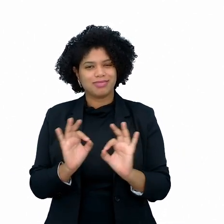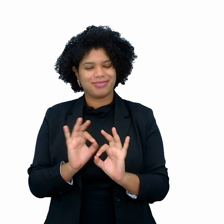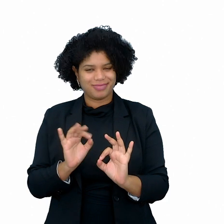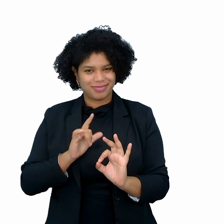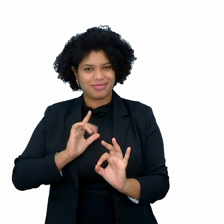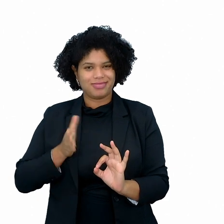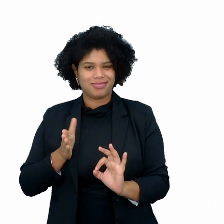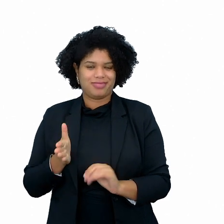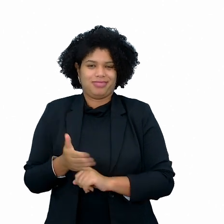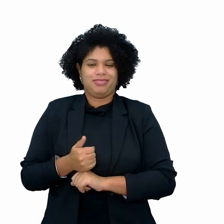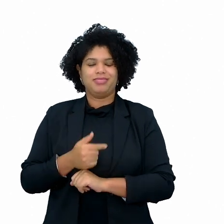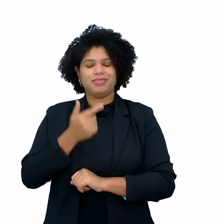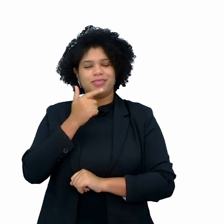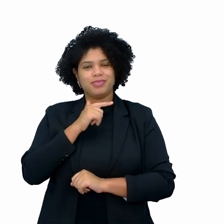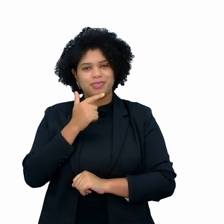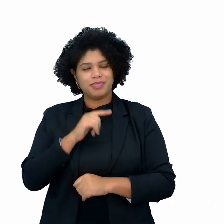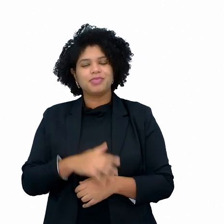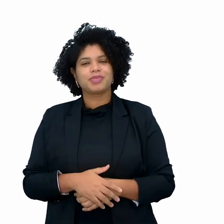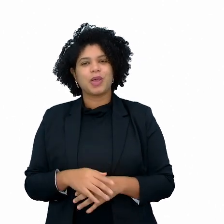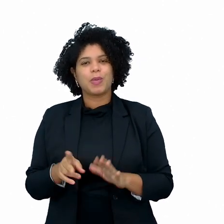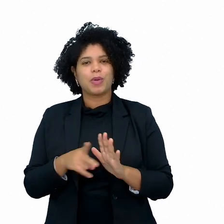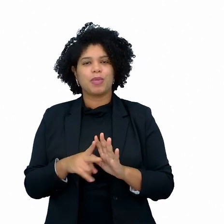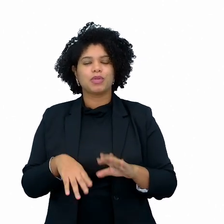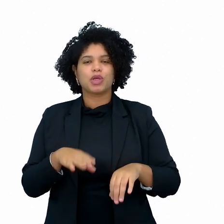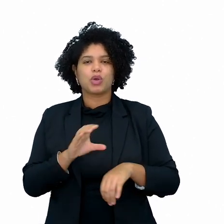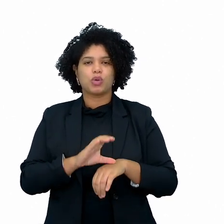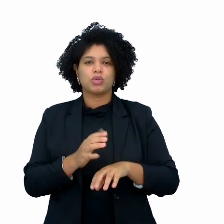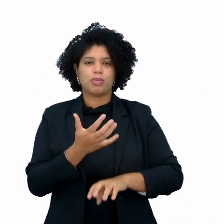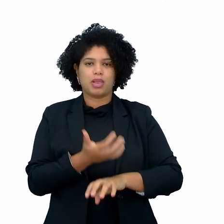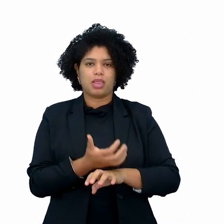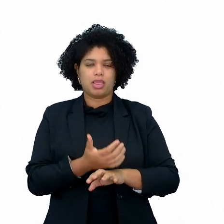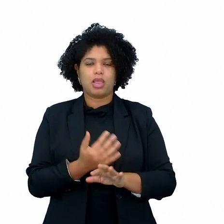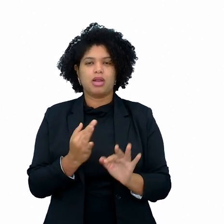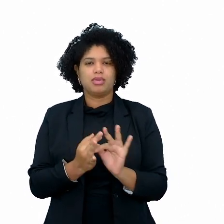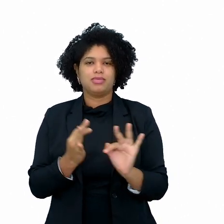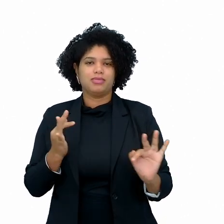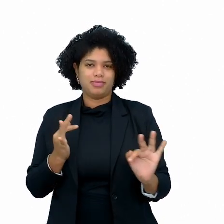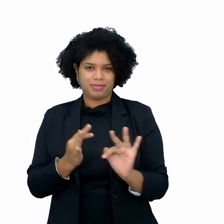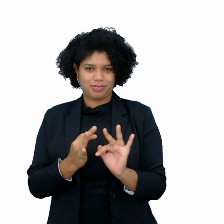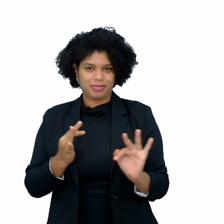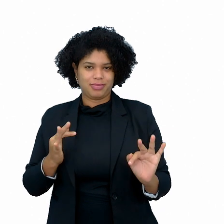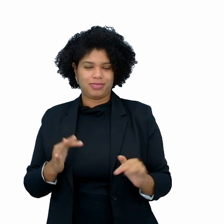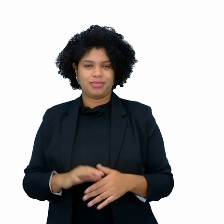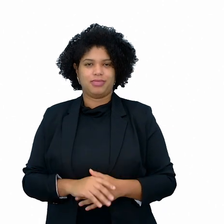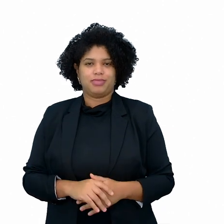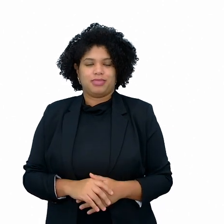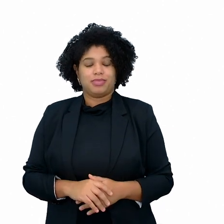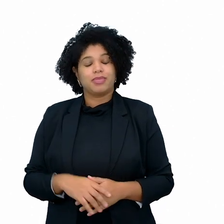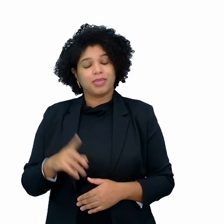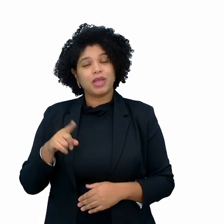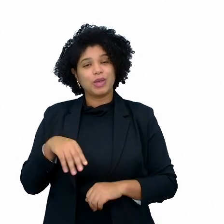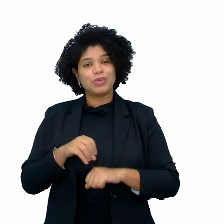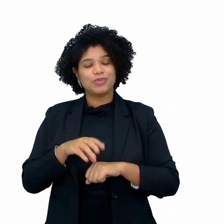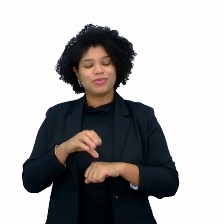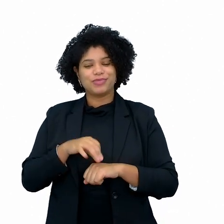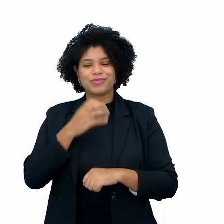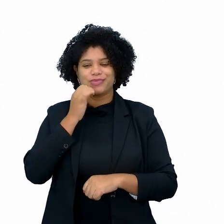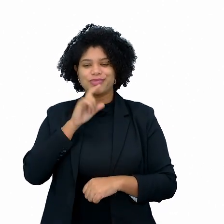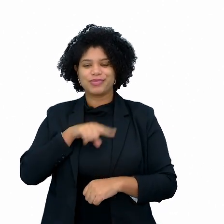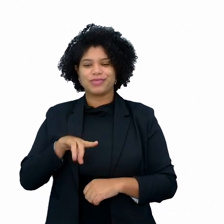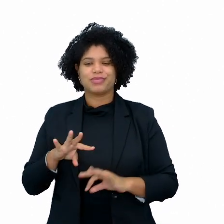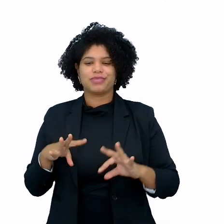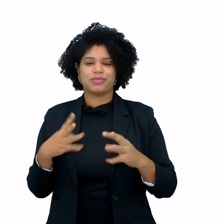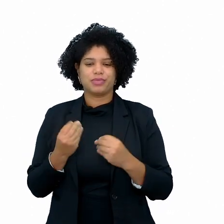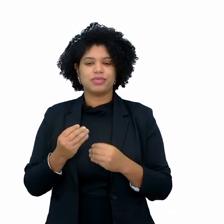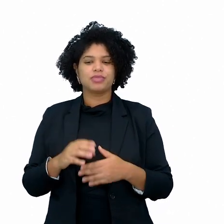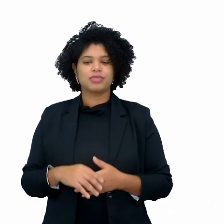espaço, no meu curso de física ali. Eu acho que isso é uma sugestão, assim, né? Não